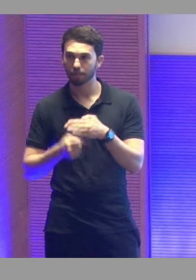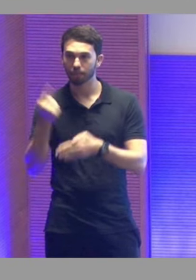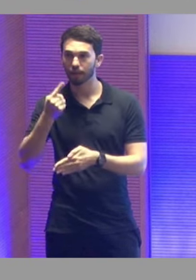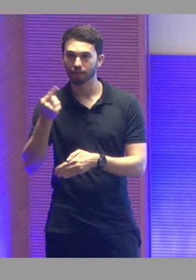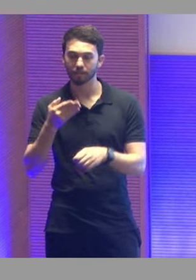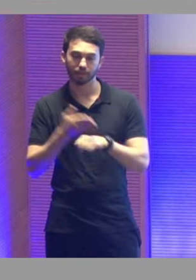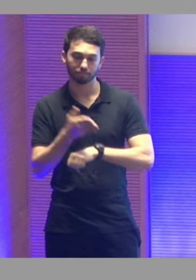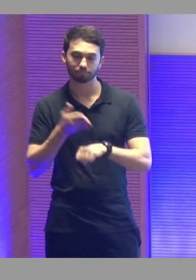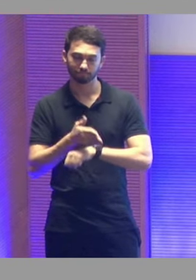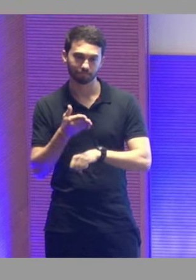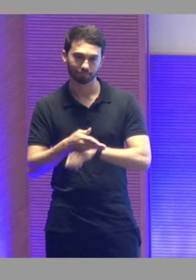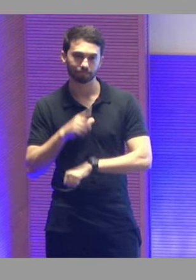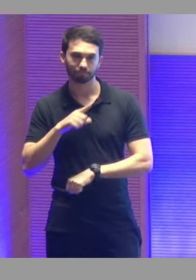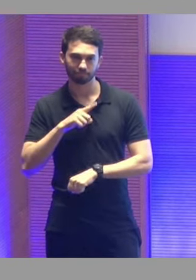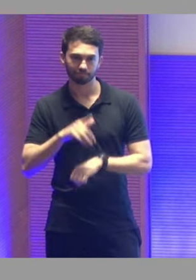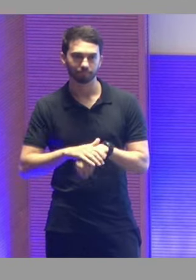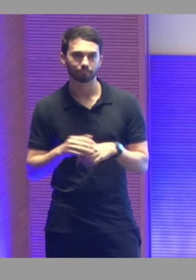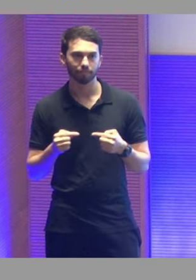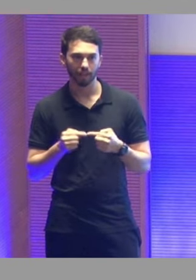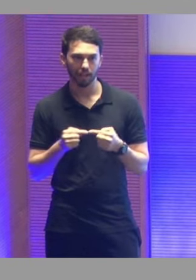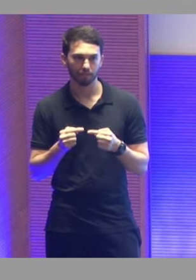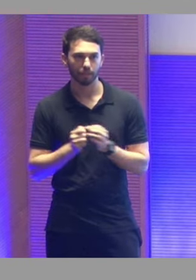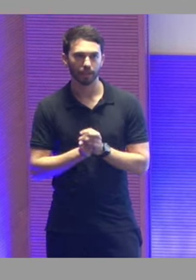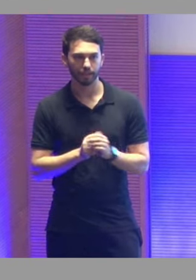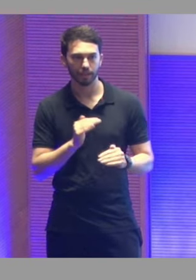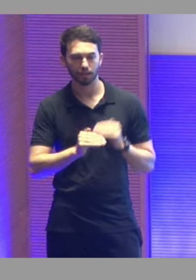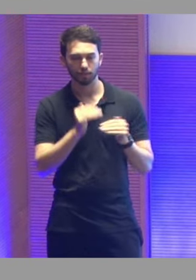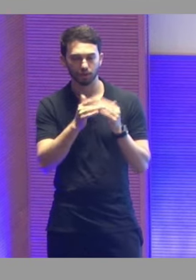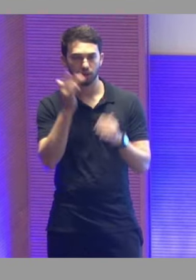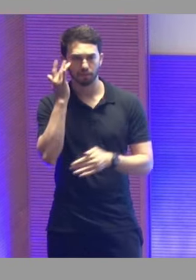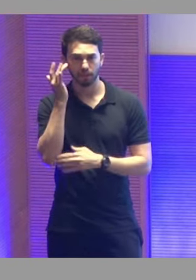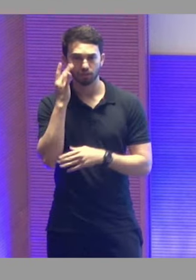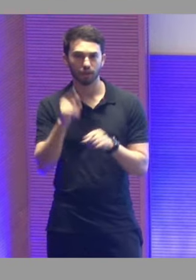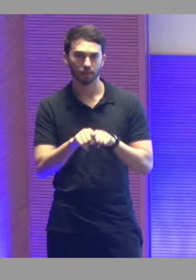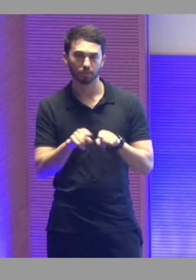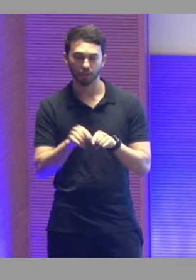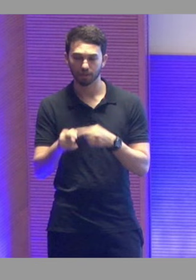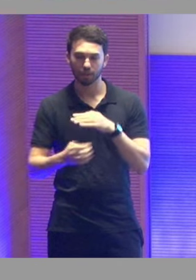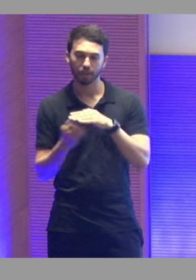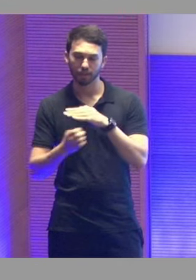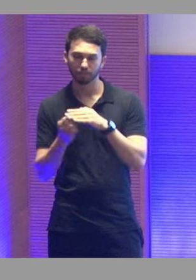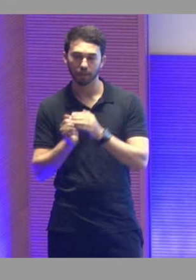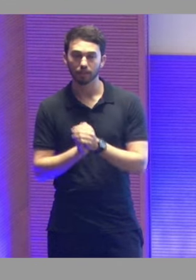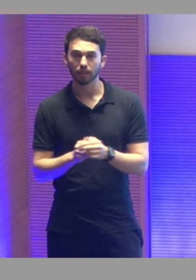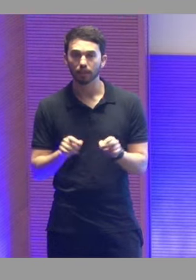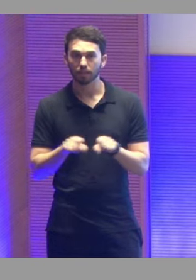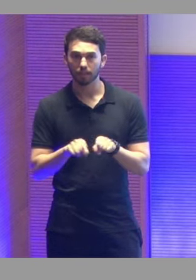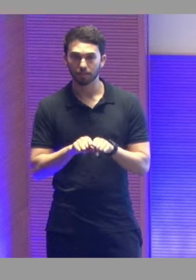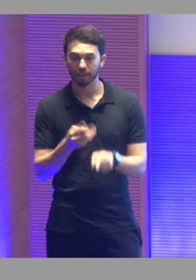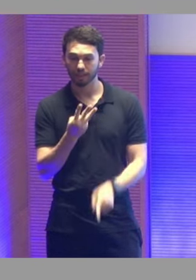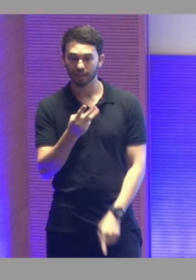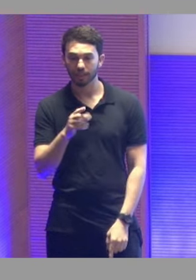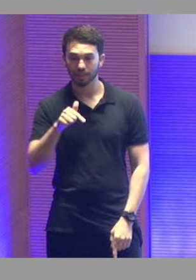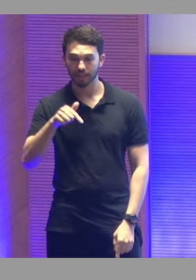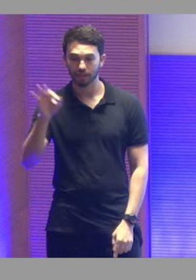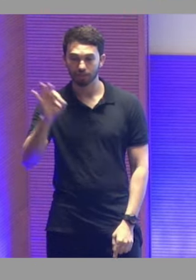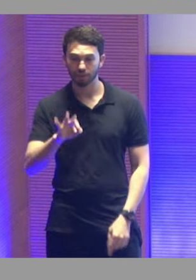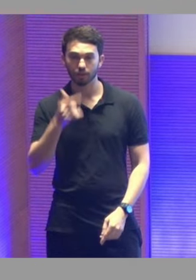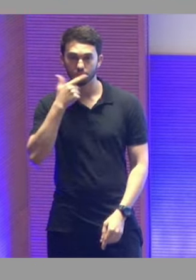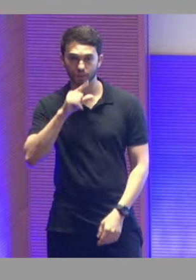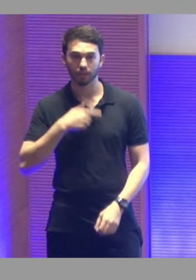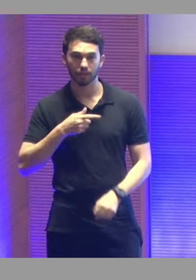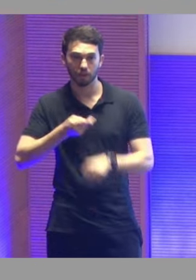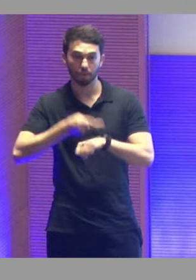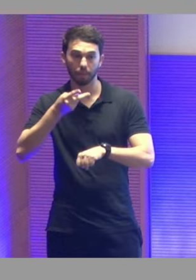os seus inventários Então faz parte dessa rota de amadurecimento da publicação de inventário corporativo 37 7% conquistaram o selo prata que são